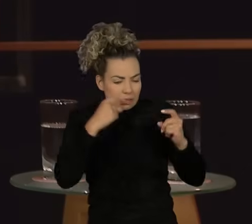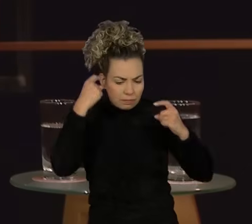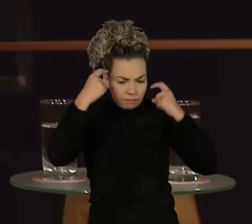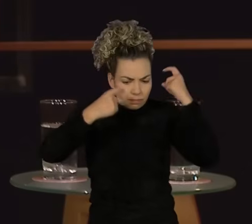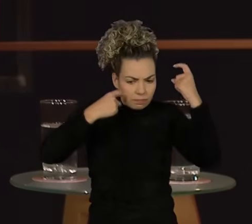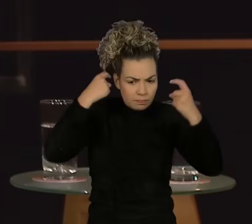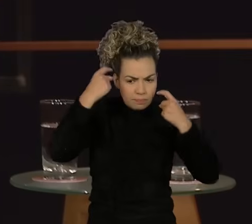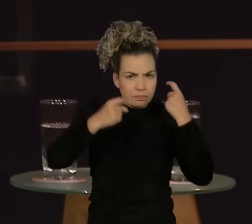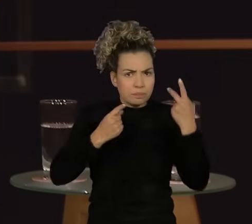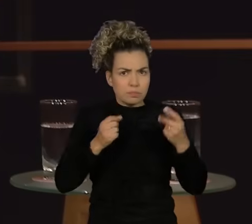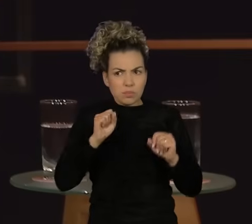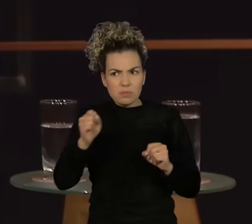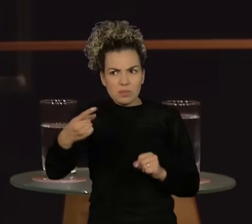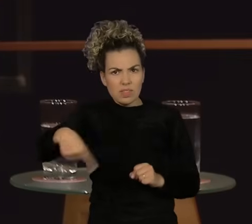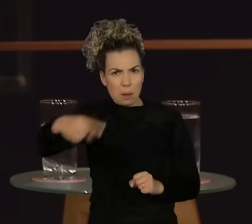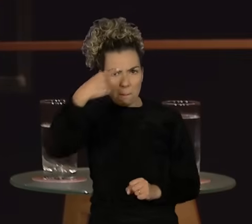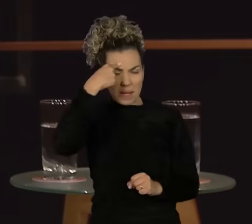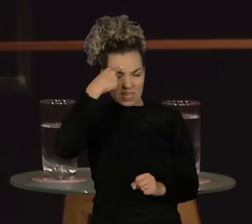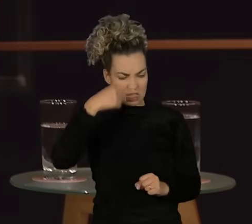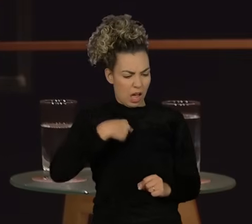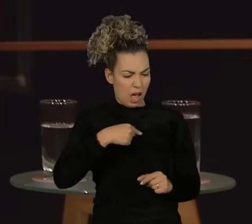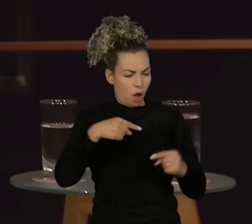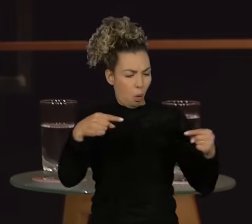ficar rotulada com aquele tipo da